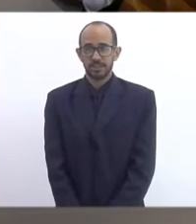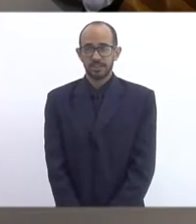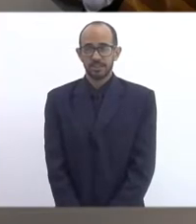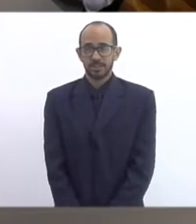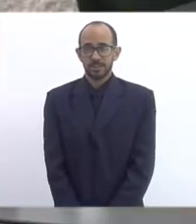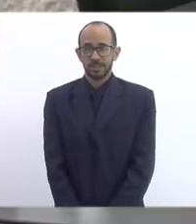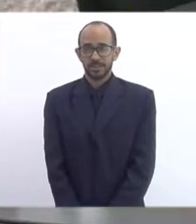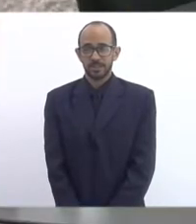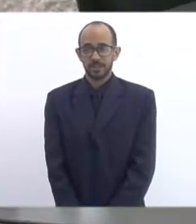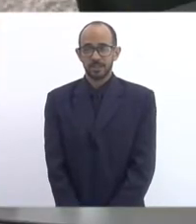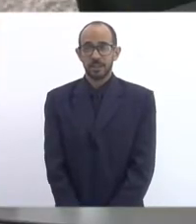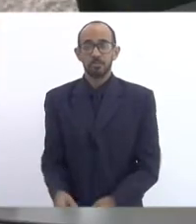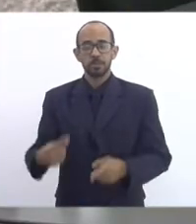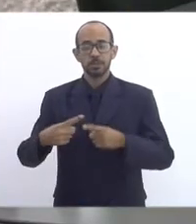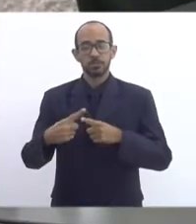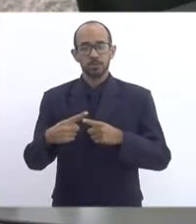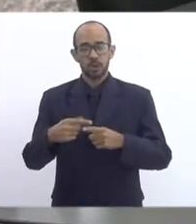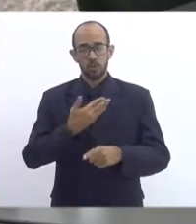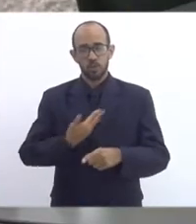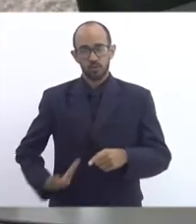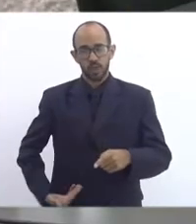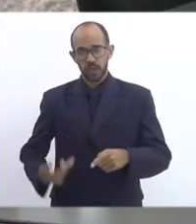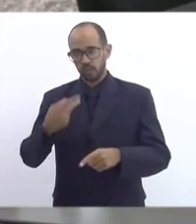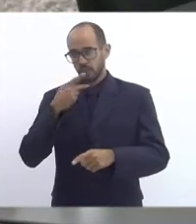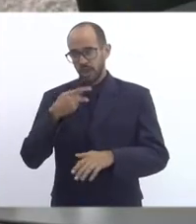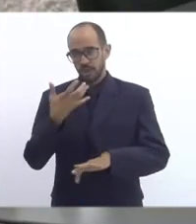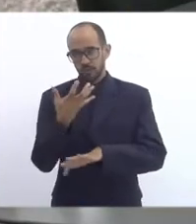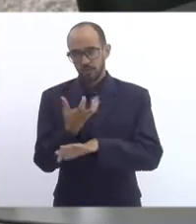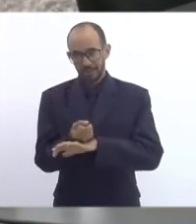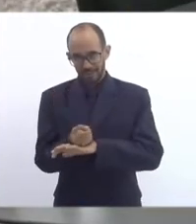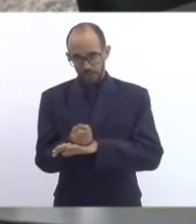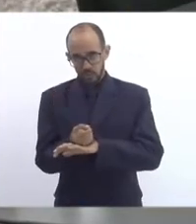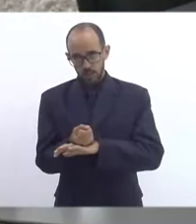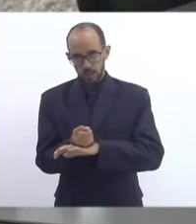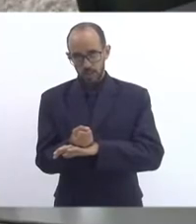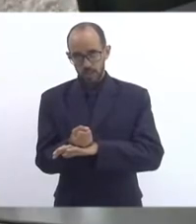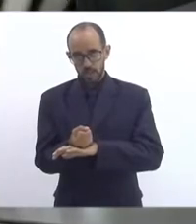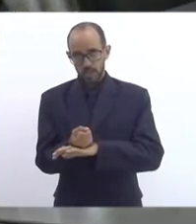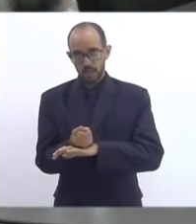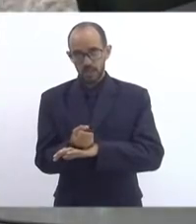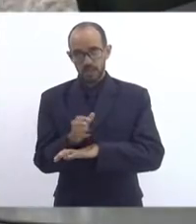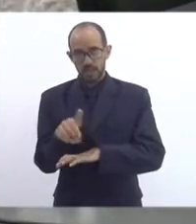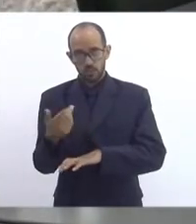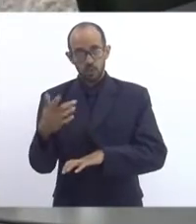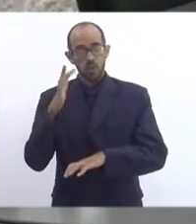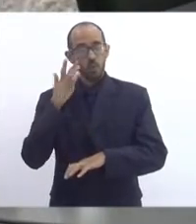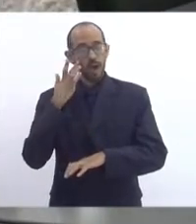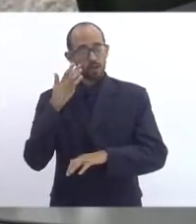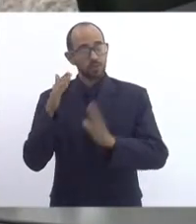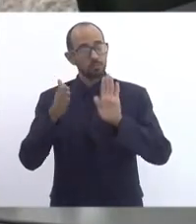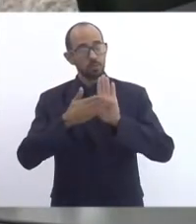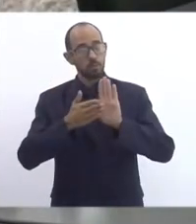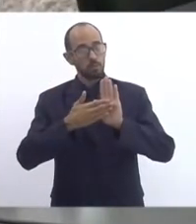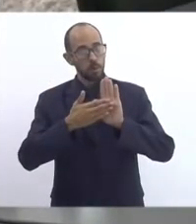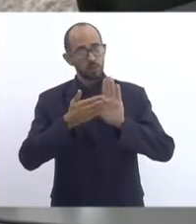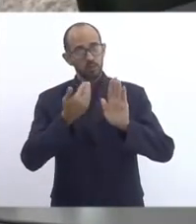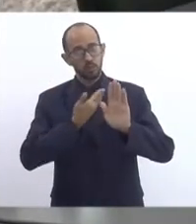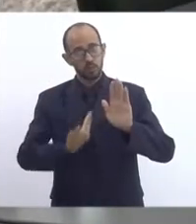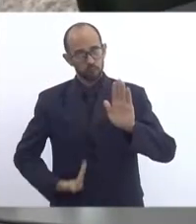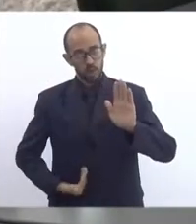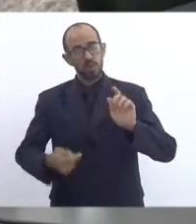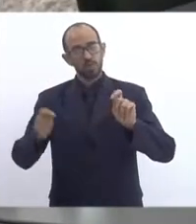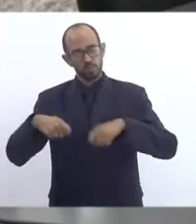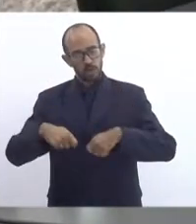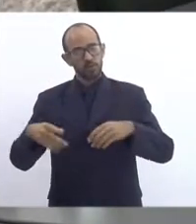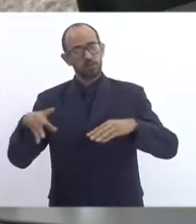É porque o governo trata de matrícula. Eu sim, sim. Né? E acho que até na proposta do governo a gente pode tratar de emendar nesse